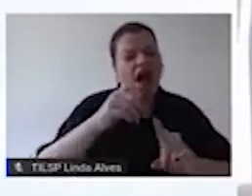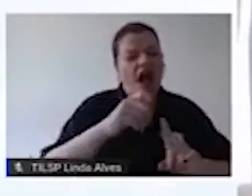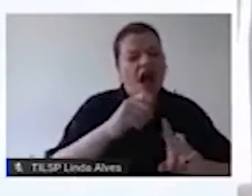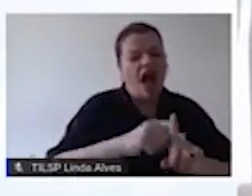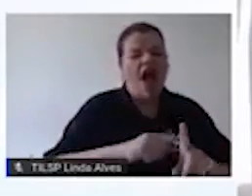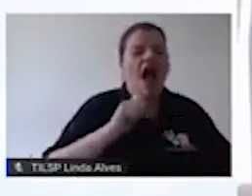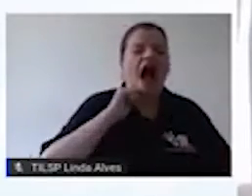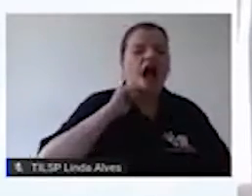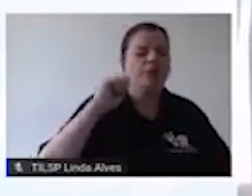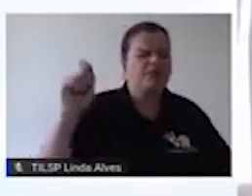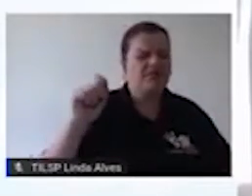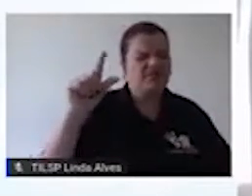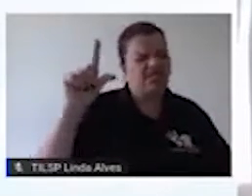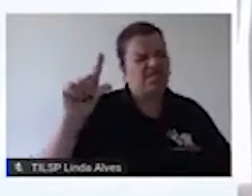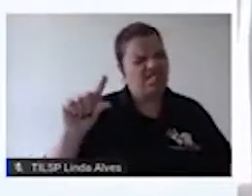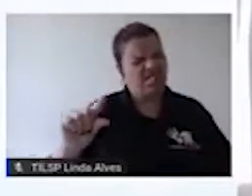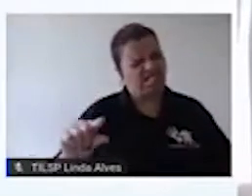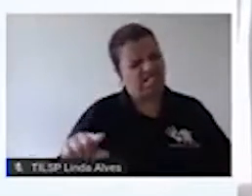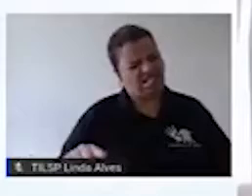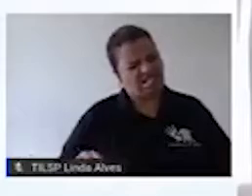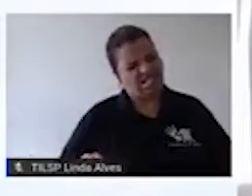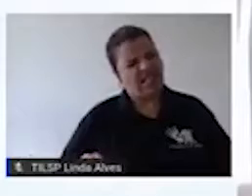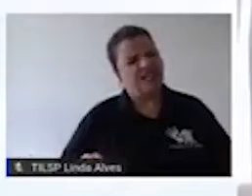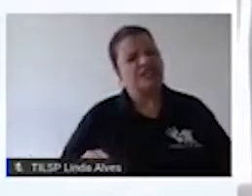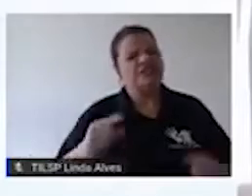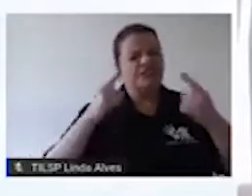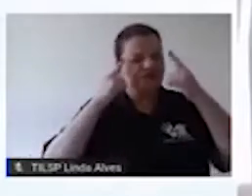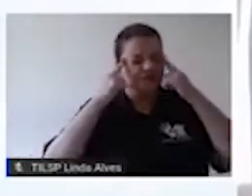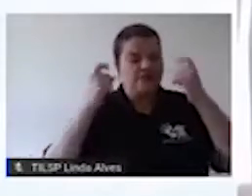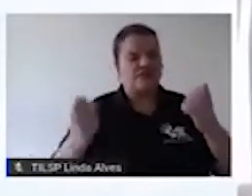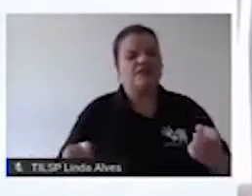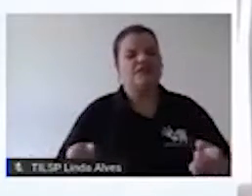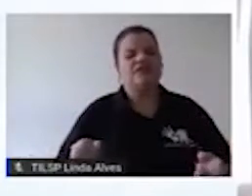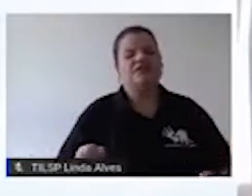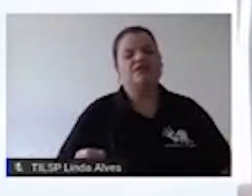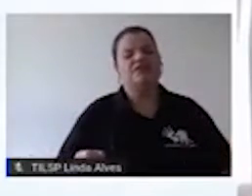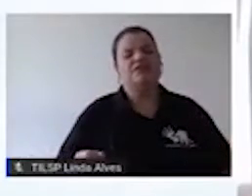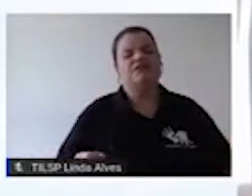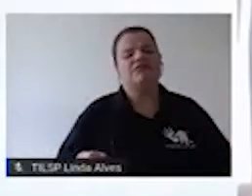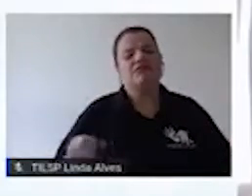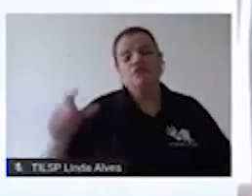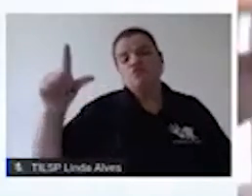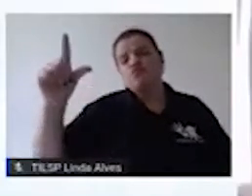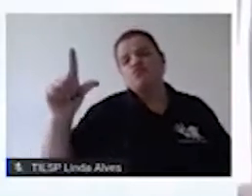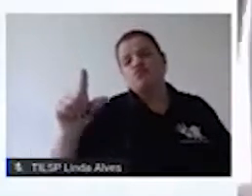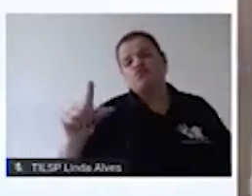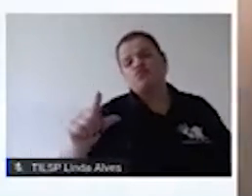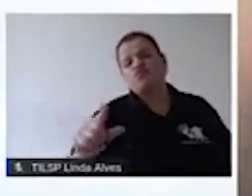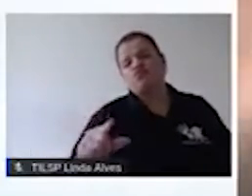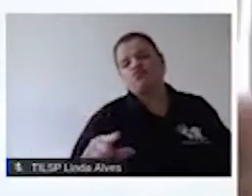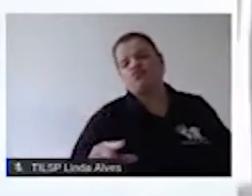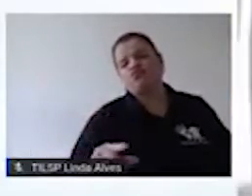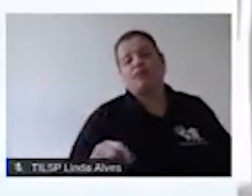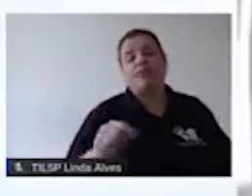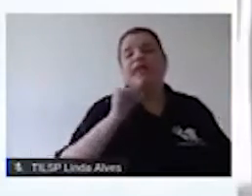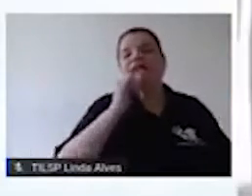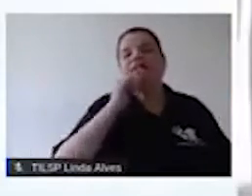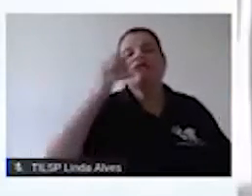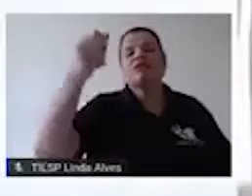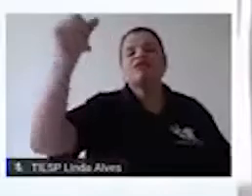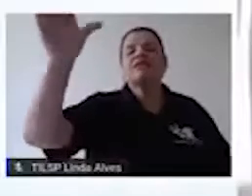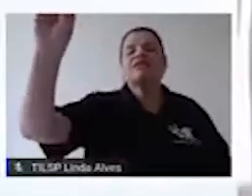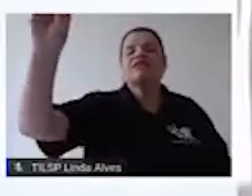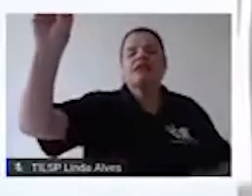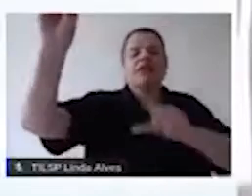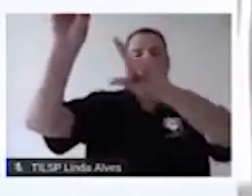violência contra a mulher. Nossa, assim, que chegou a coisa de... Saiu, tipo assim, de 60 para